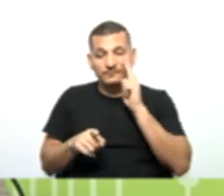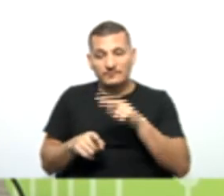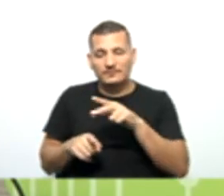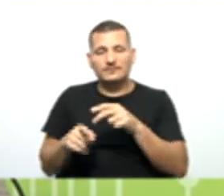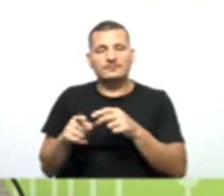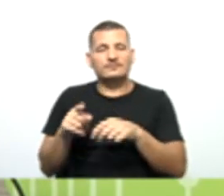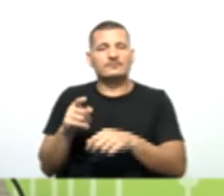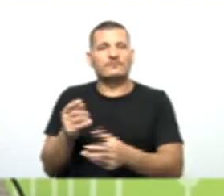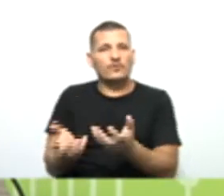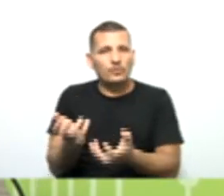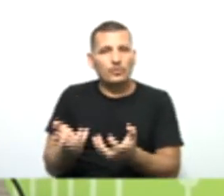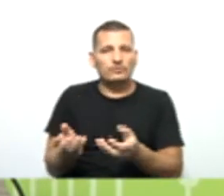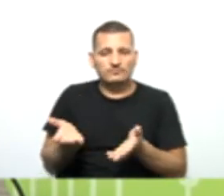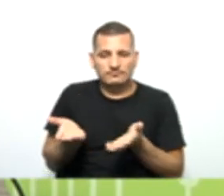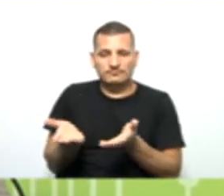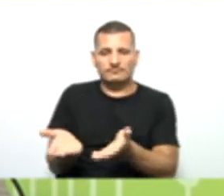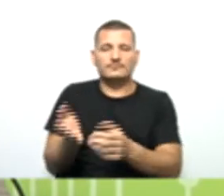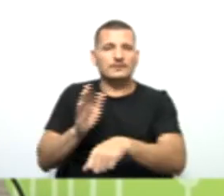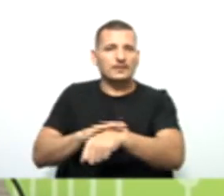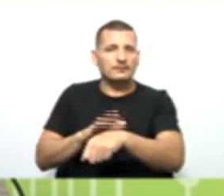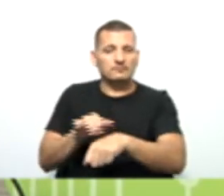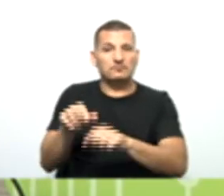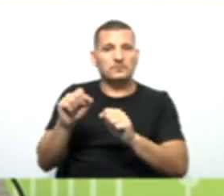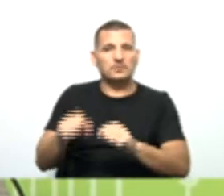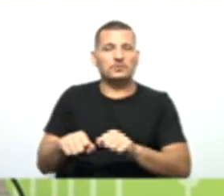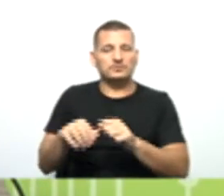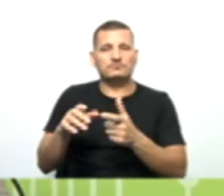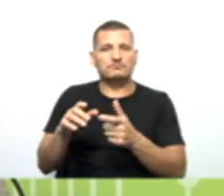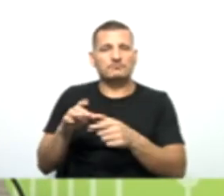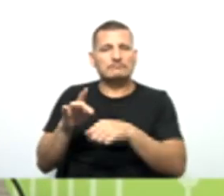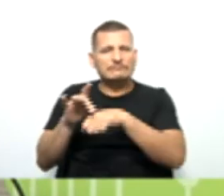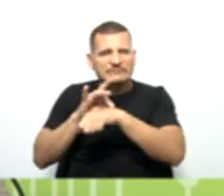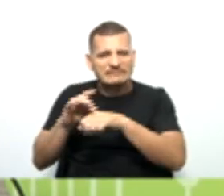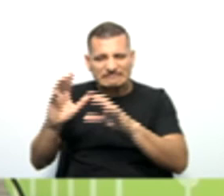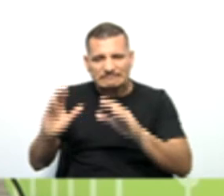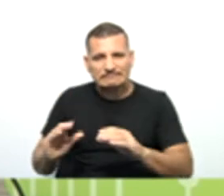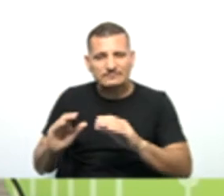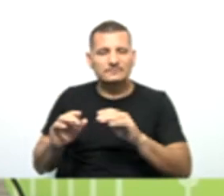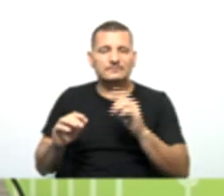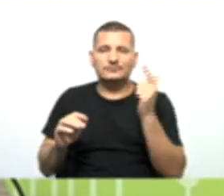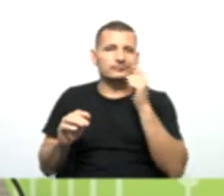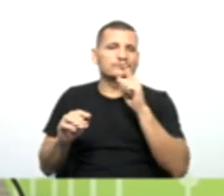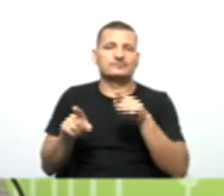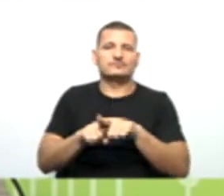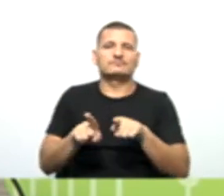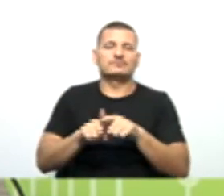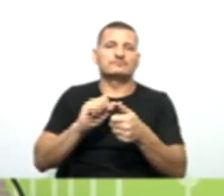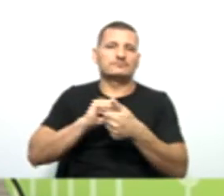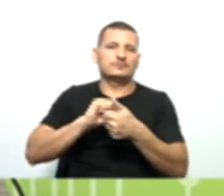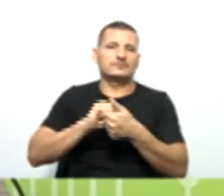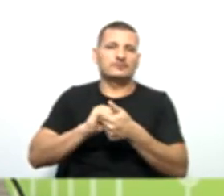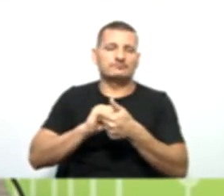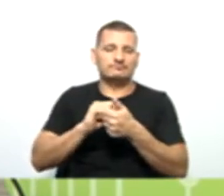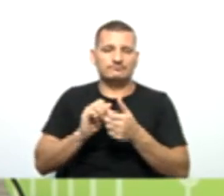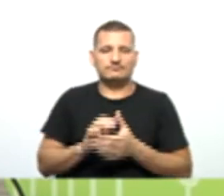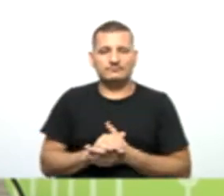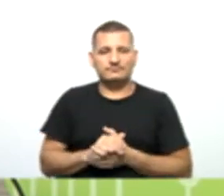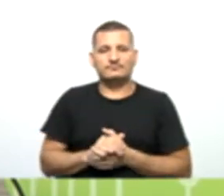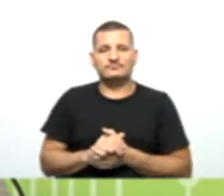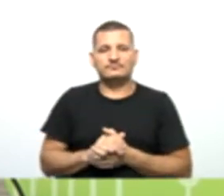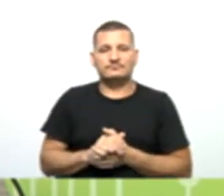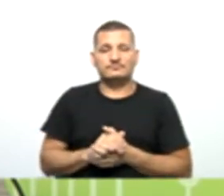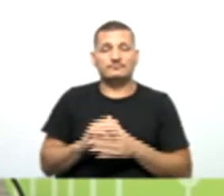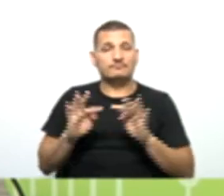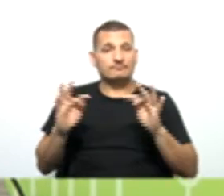lá no forno, esse bolo vai queimar, também não vai conseguir atender a qualidade esperada. Tá? Então